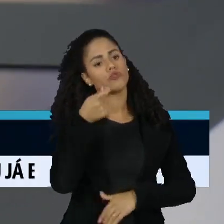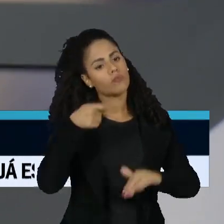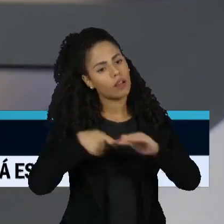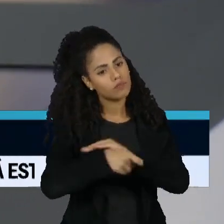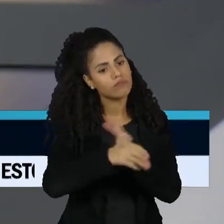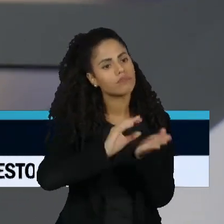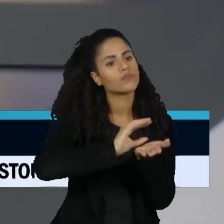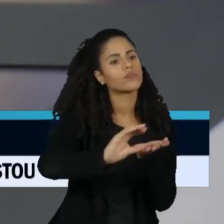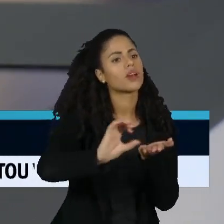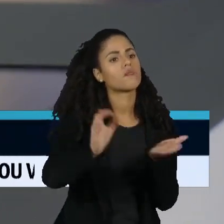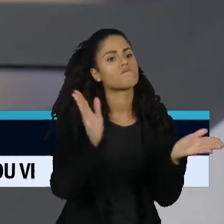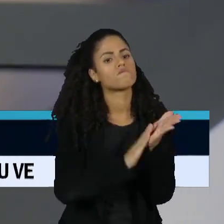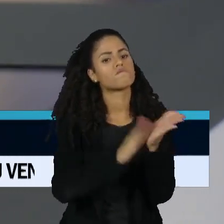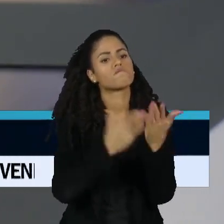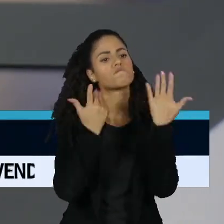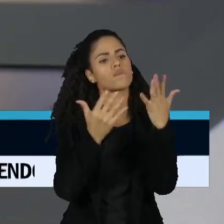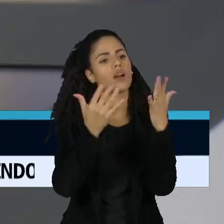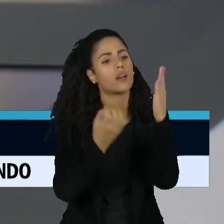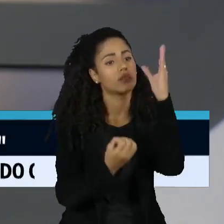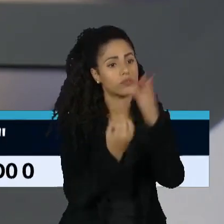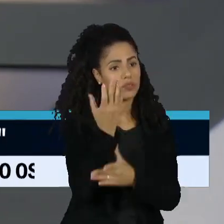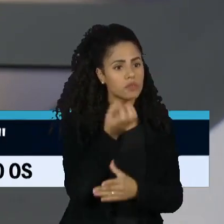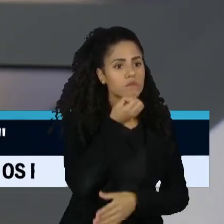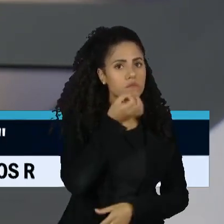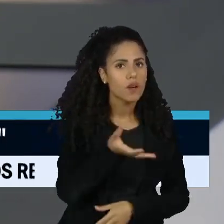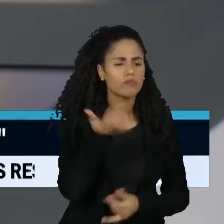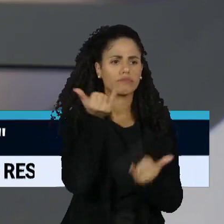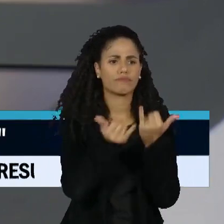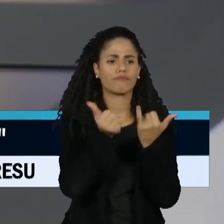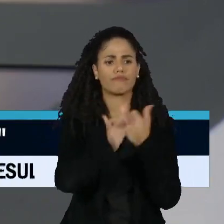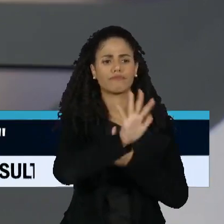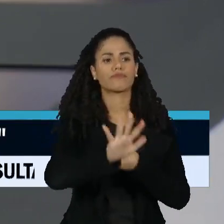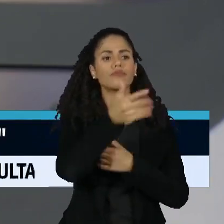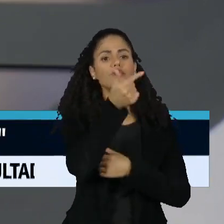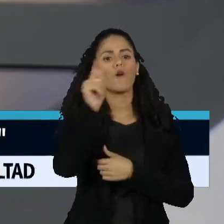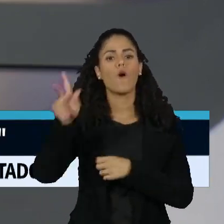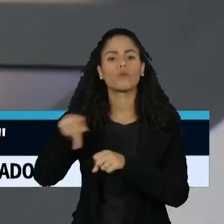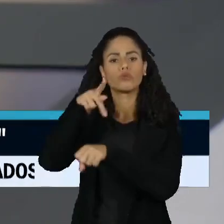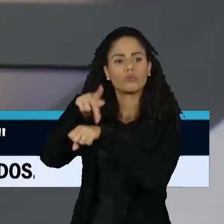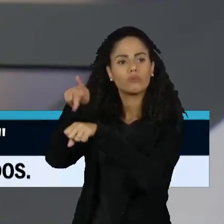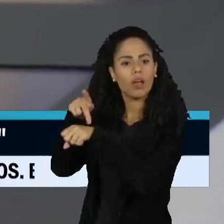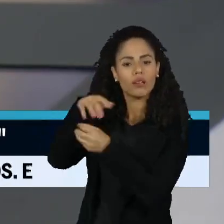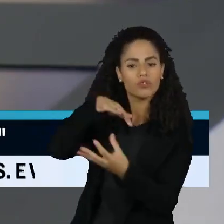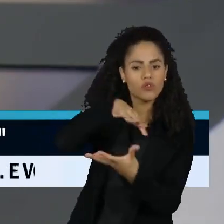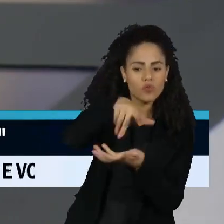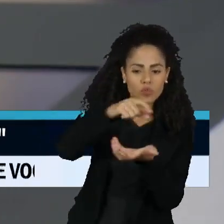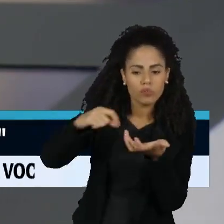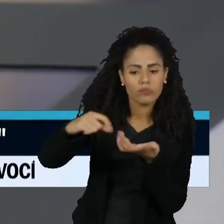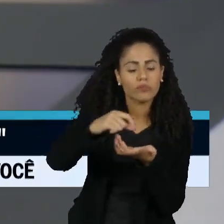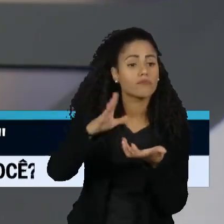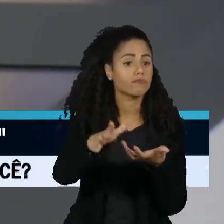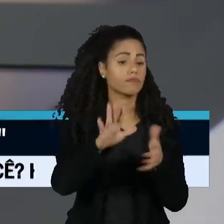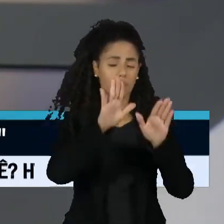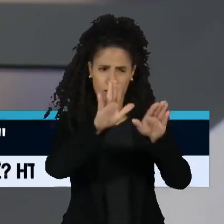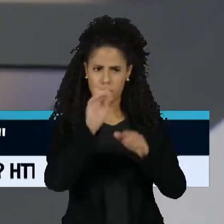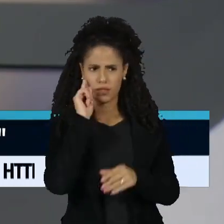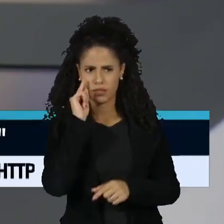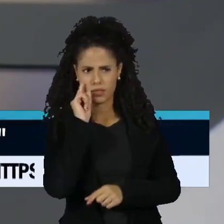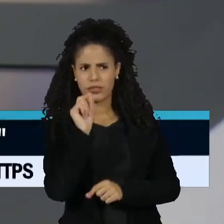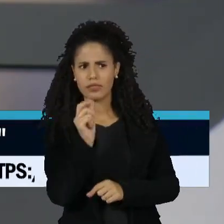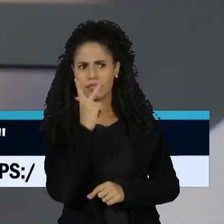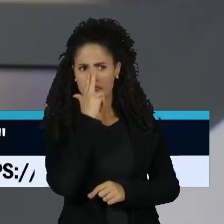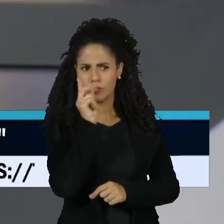de parabéns. Eu acho que a gente criou algo que é muito parecido com o que ocorre em outros lugares do mundo, só que melhor. Sabe que